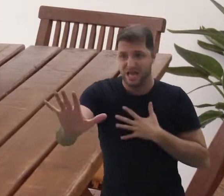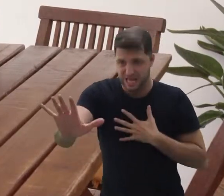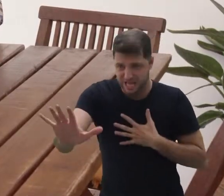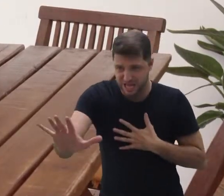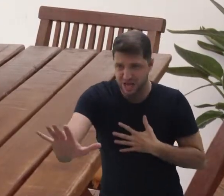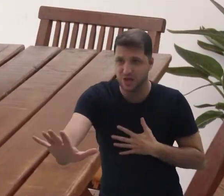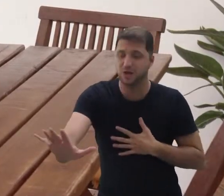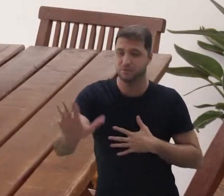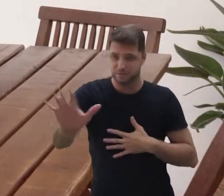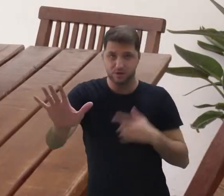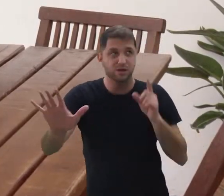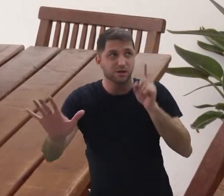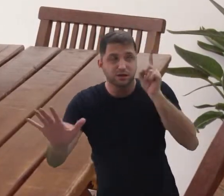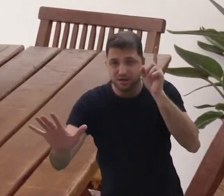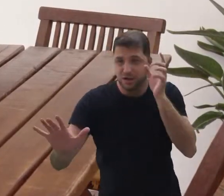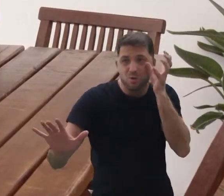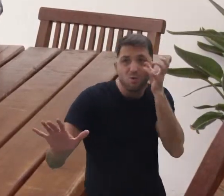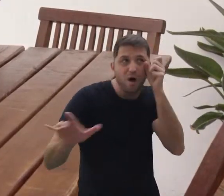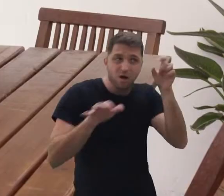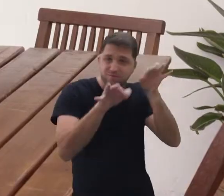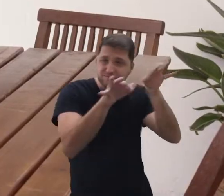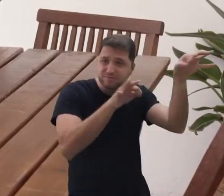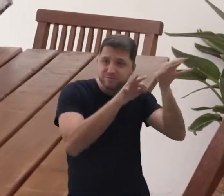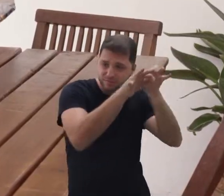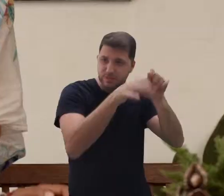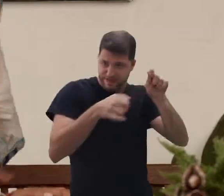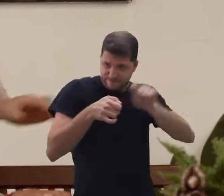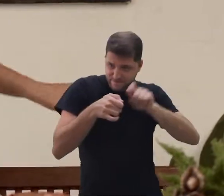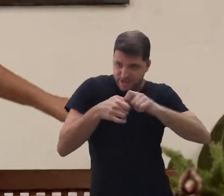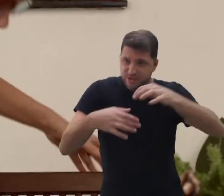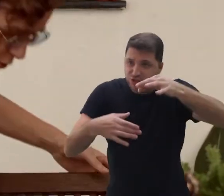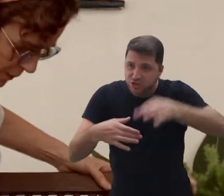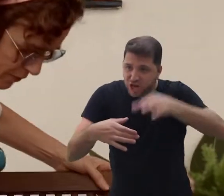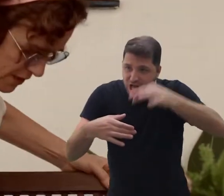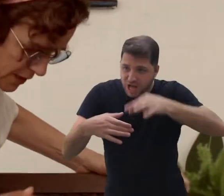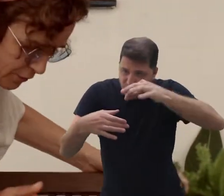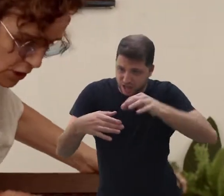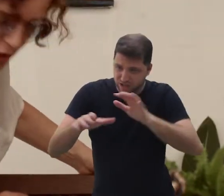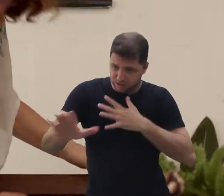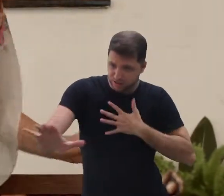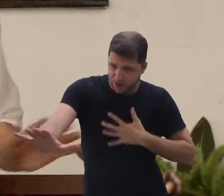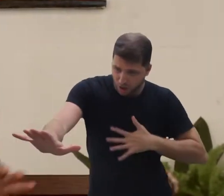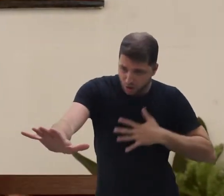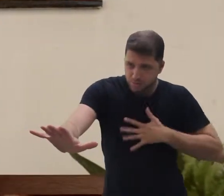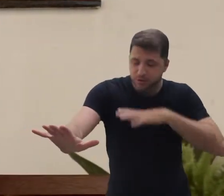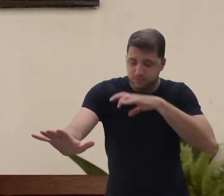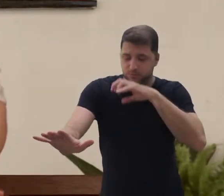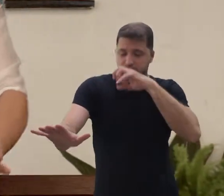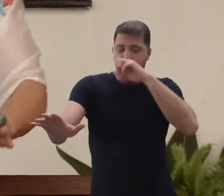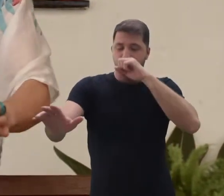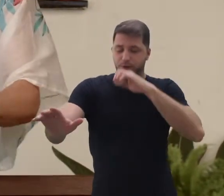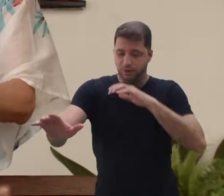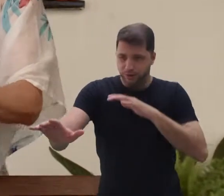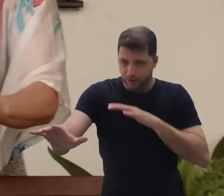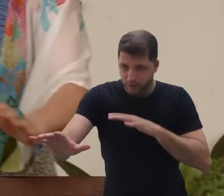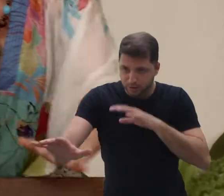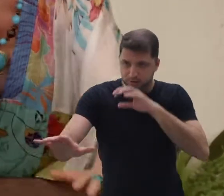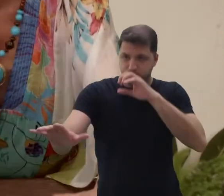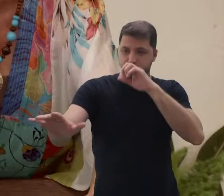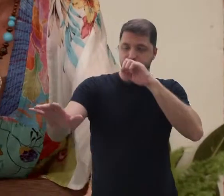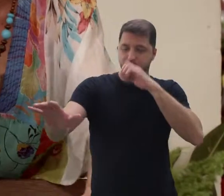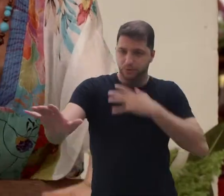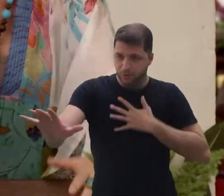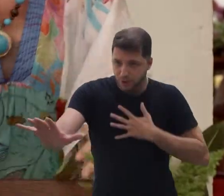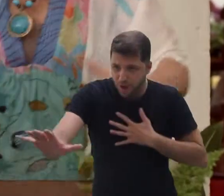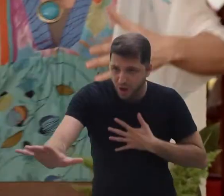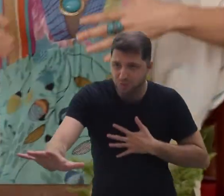Respira. Lembra que você tem um bebezinho aqui. Eu vou lá pra cima, eu vou arrumar um quarto pra você. Vou deixar bem bonito, vou fazer um chazinho pra